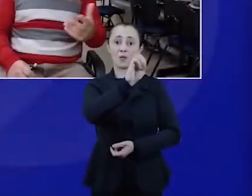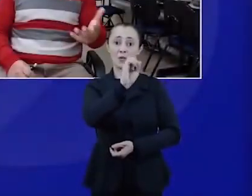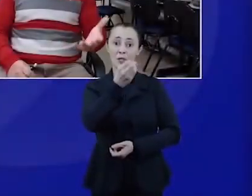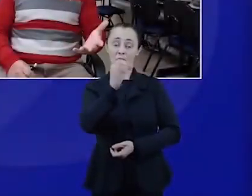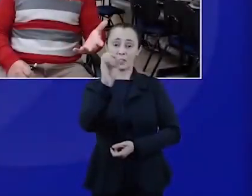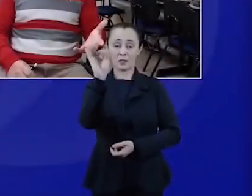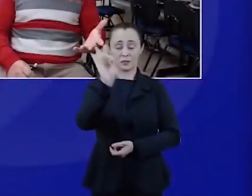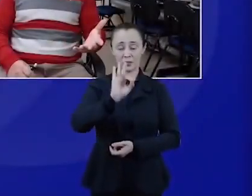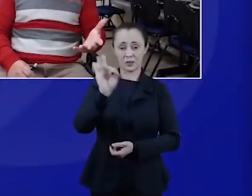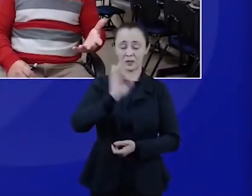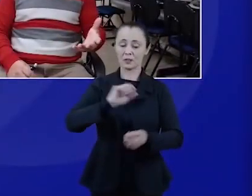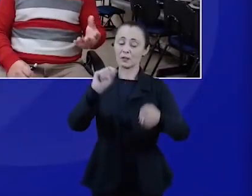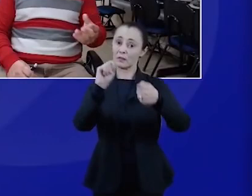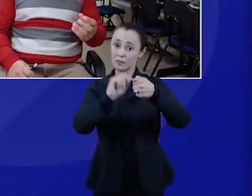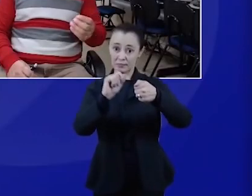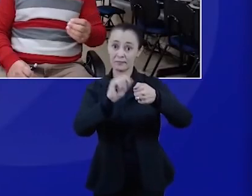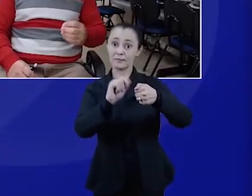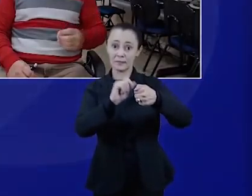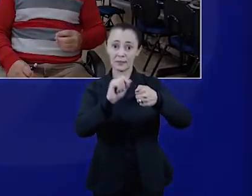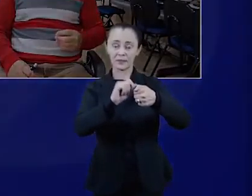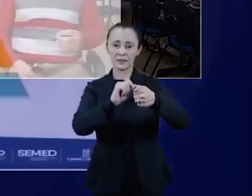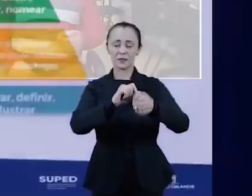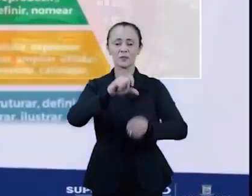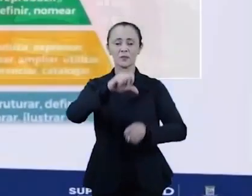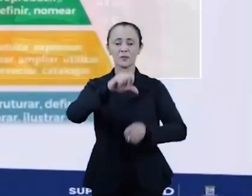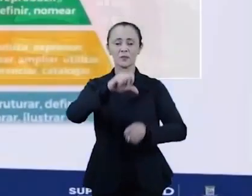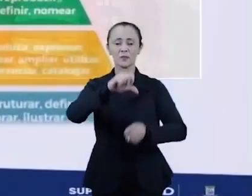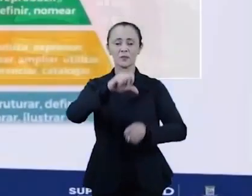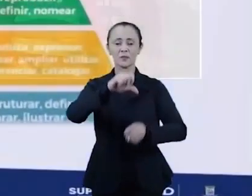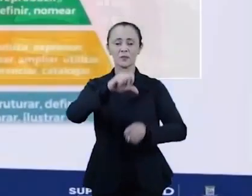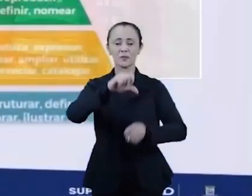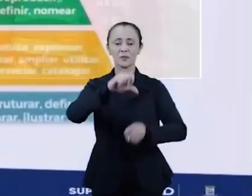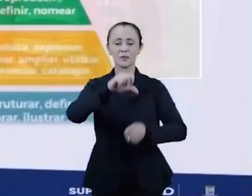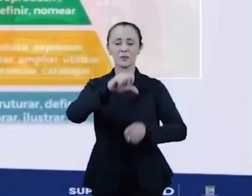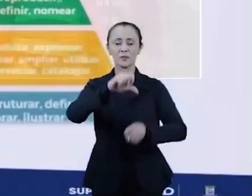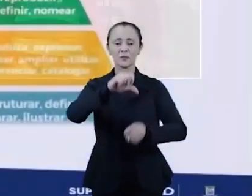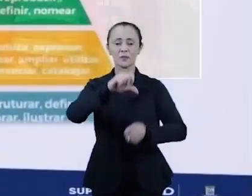quando fazemos e 95%